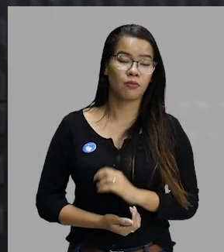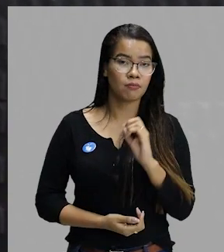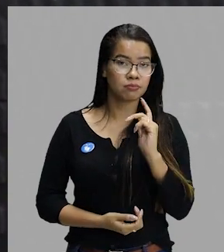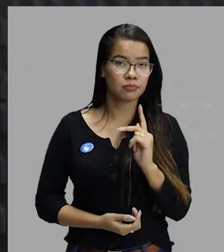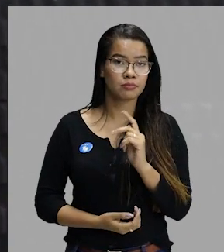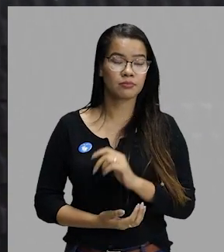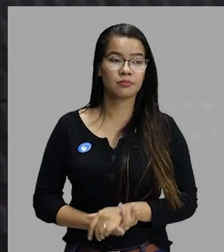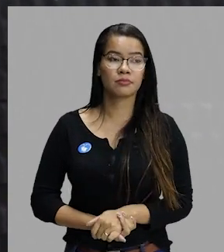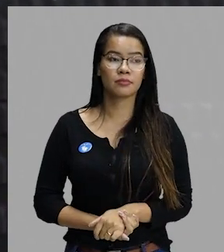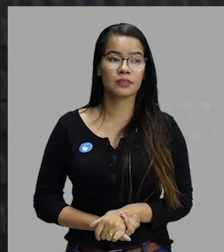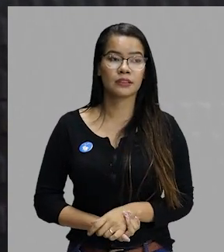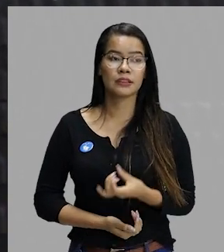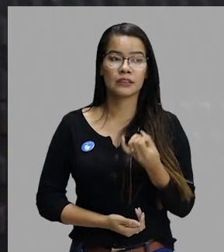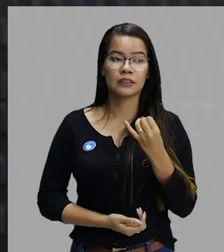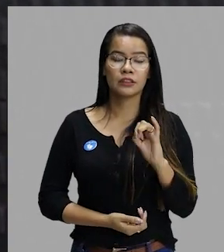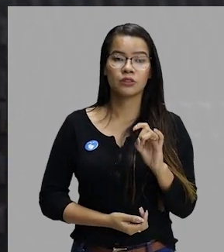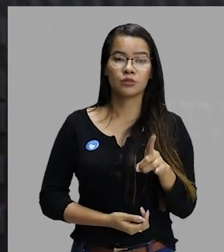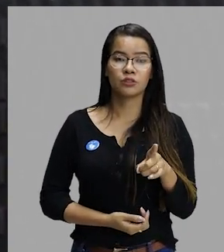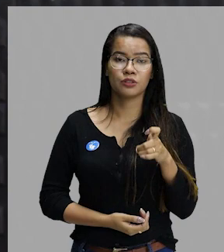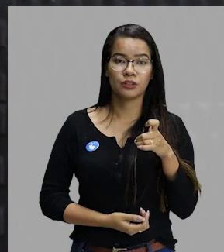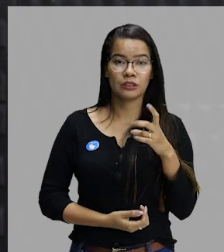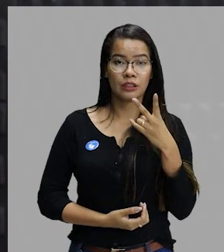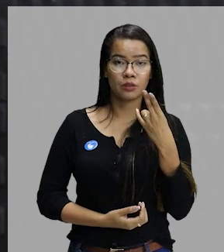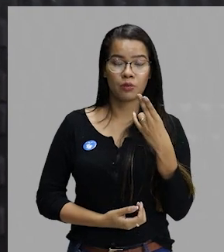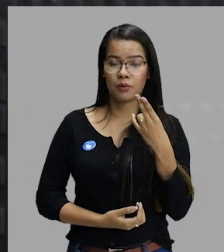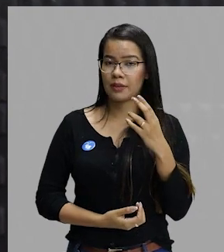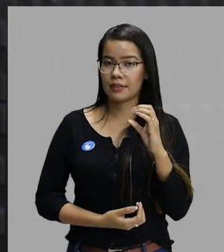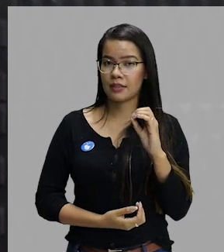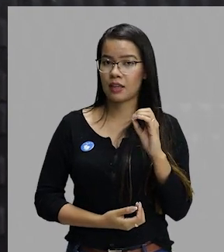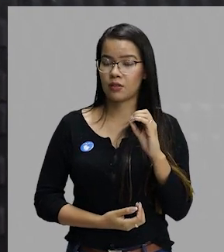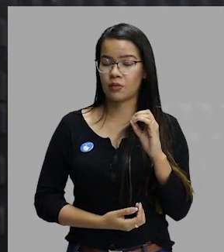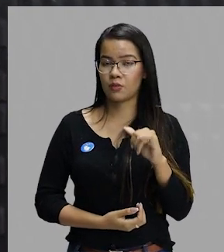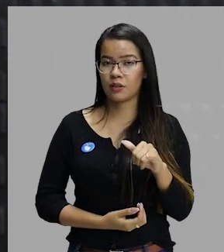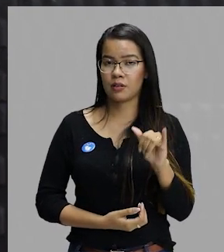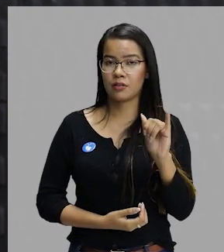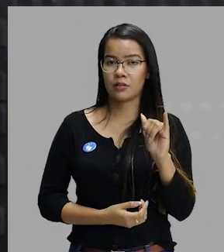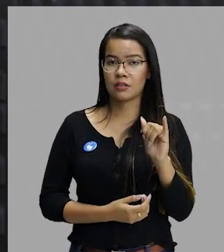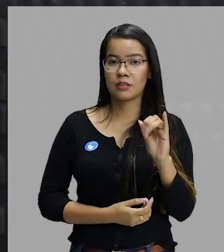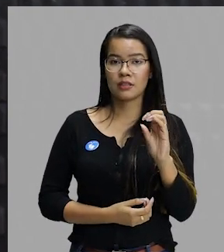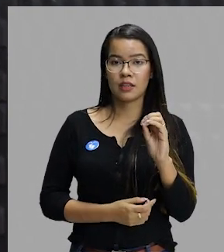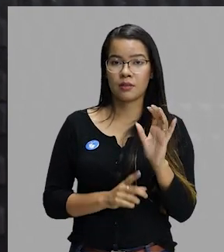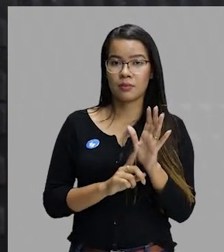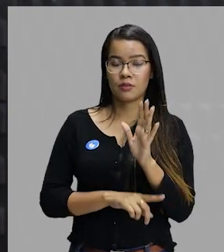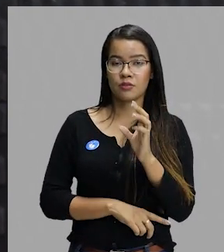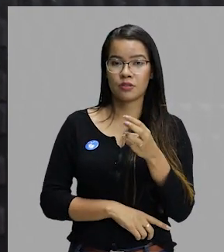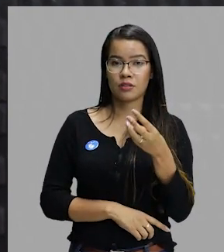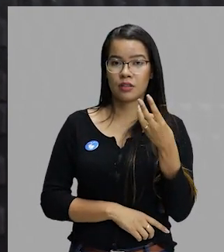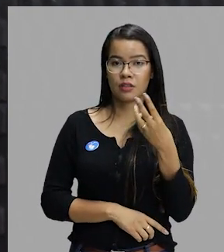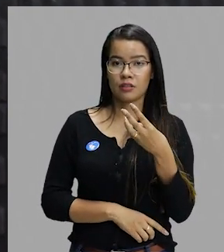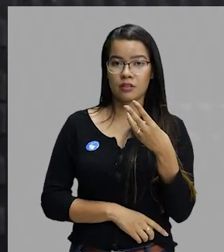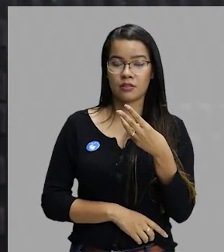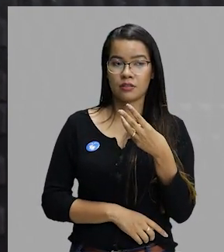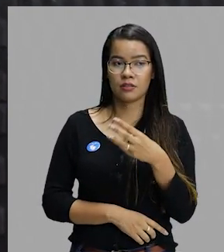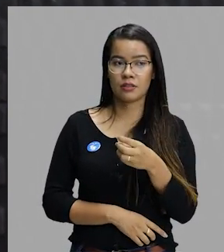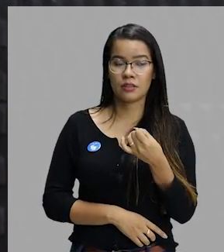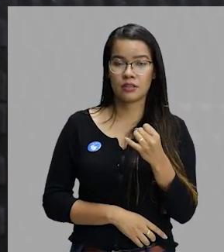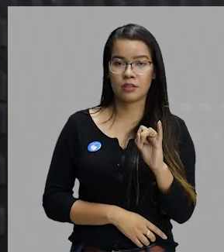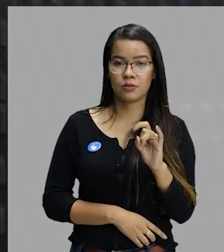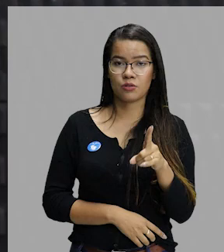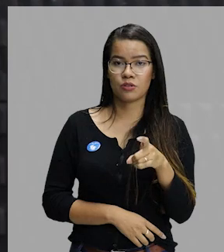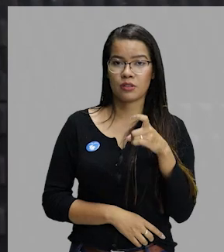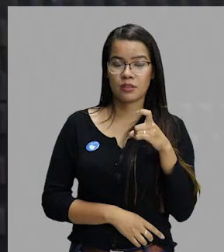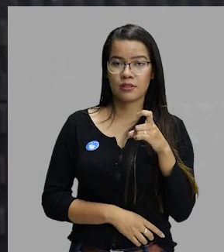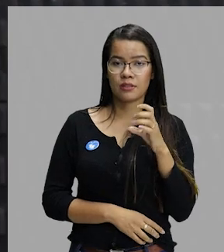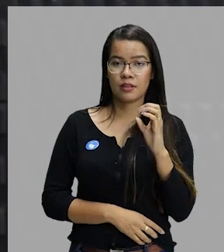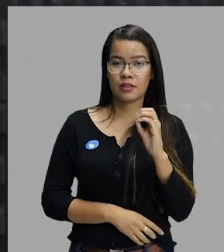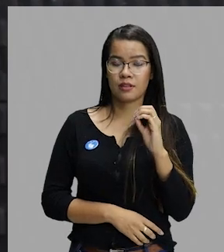Beleza. Se o x for 0, o y vai ser 0 menos 3. Então, se o x for 0,